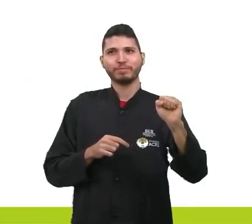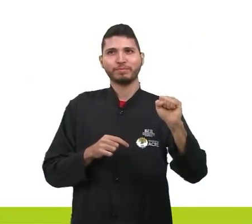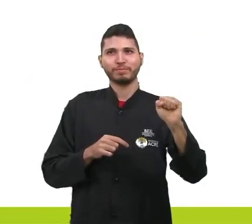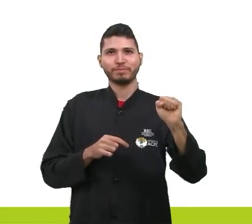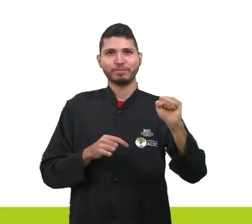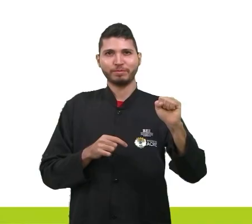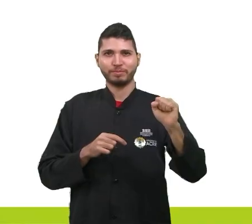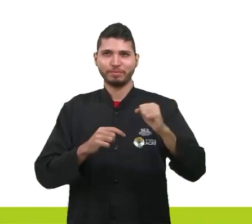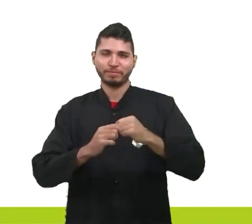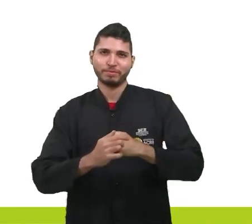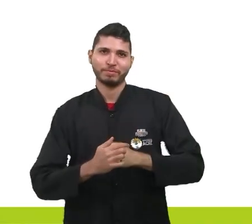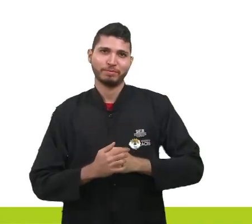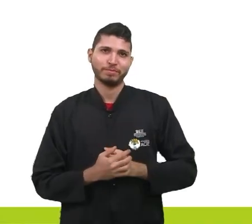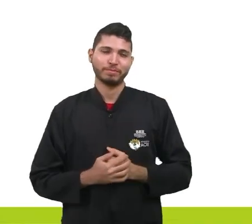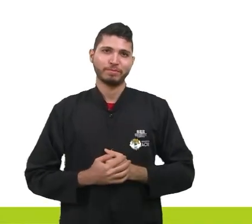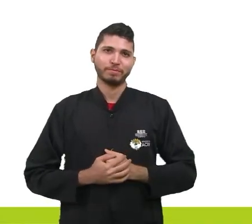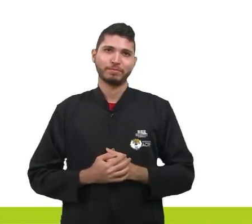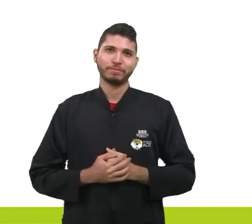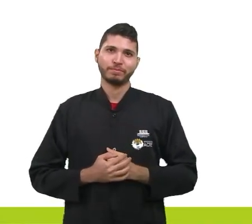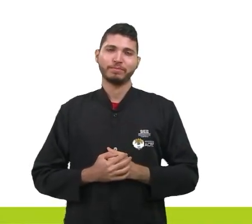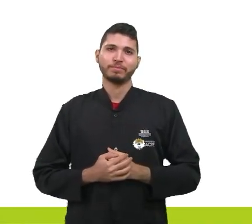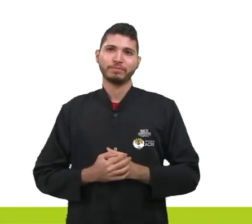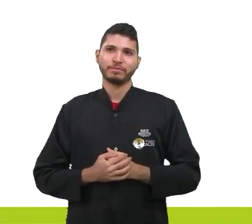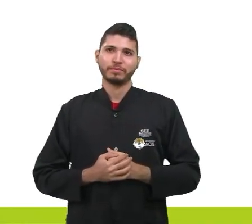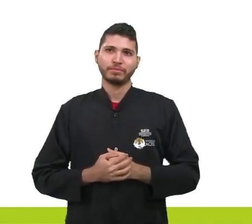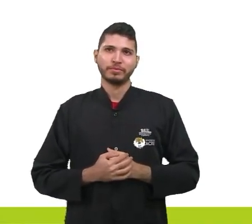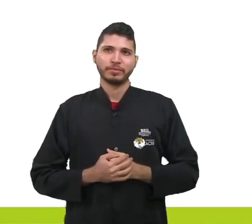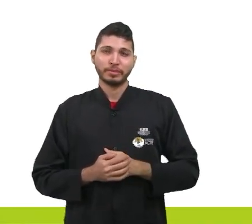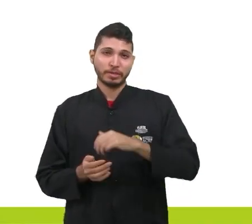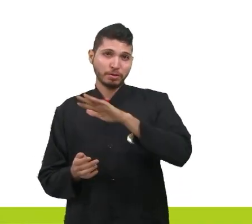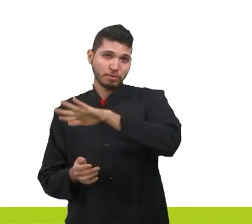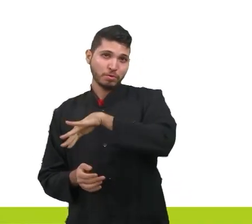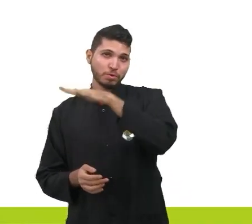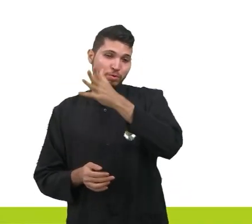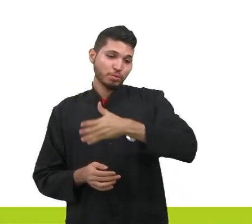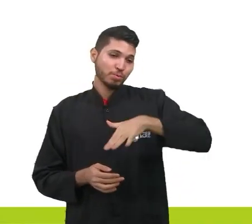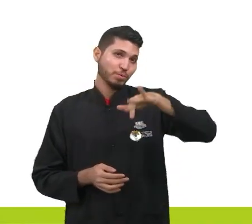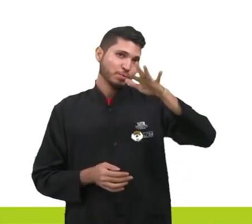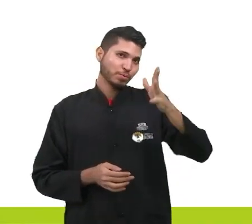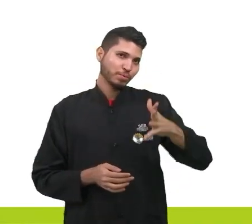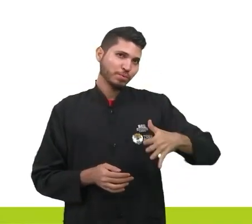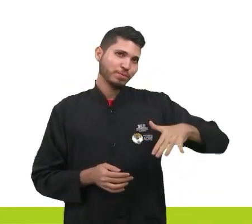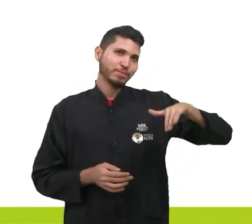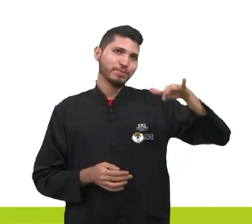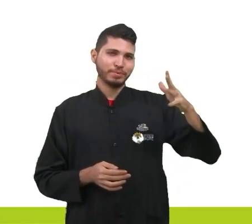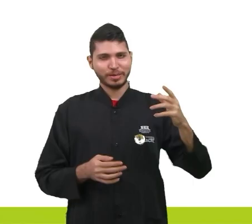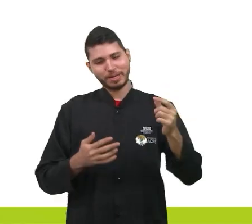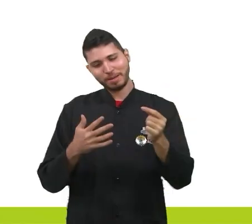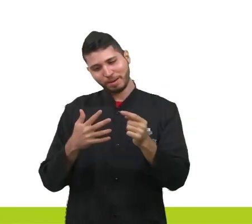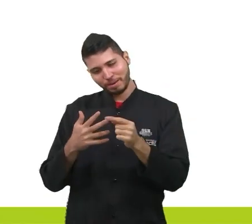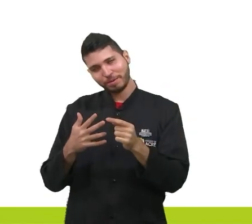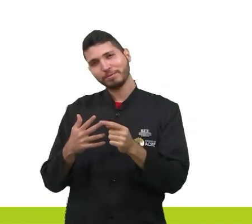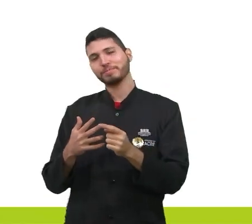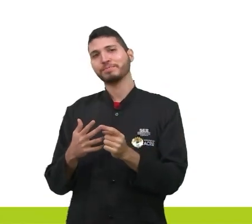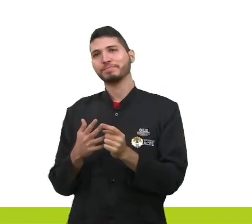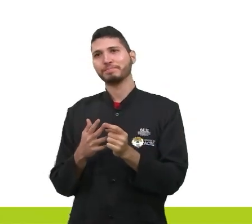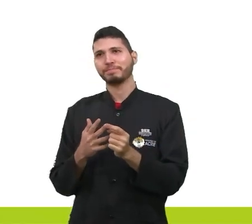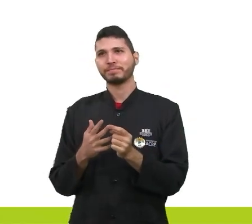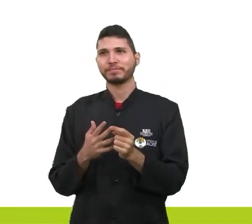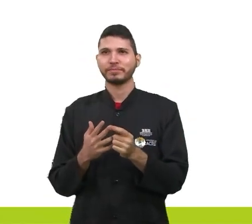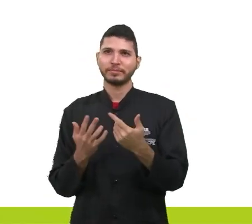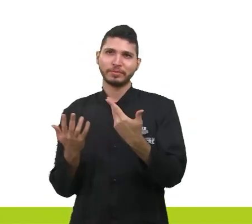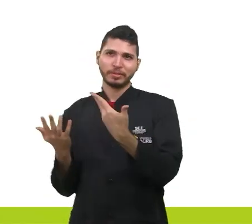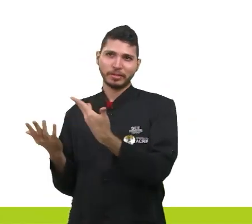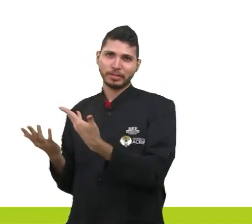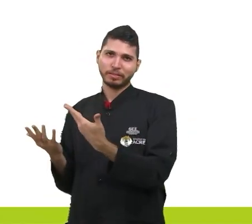suma importância para a gente falar sobre clima é o relevo. E para falar de relevo, o que eu trouxe? As montanhas. Olha